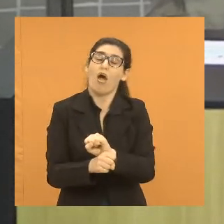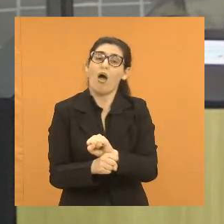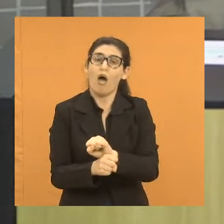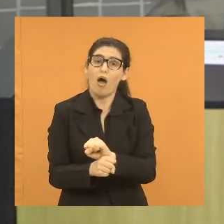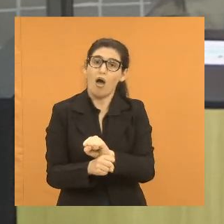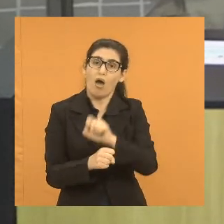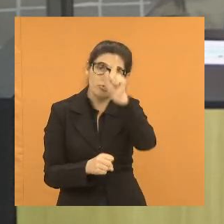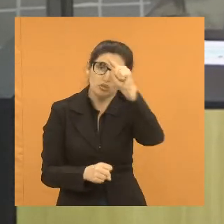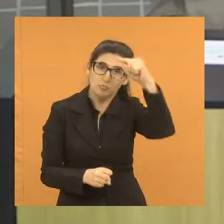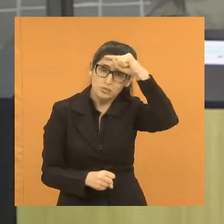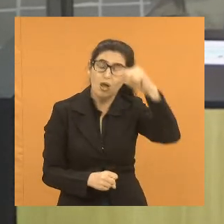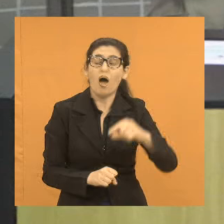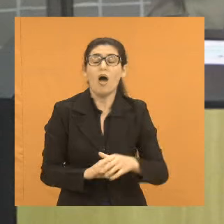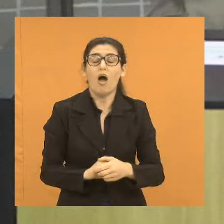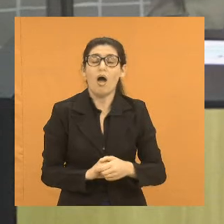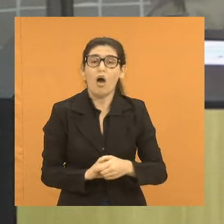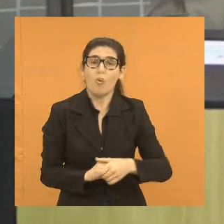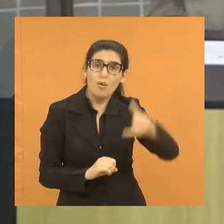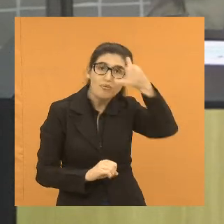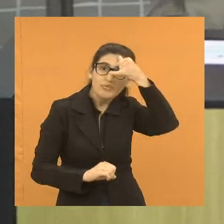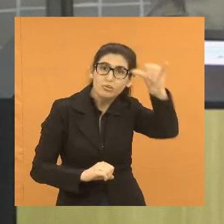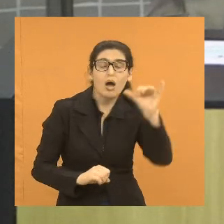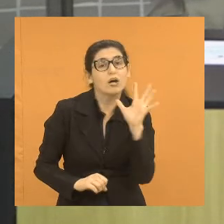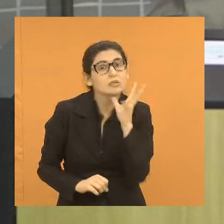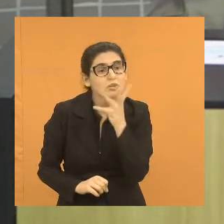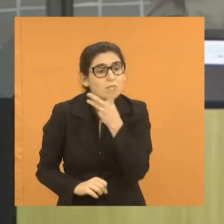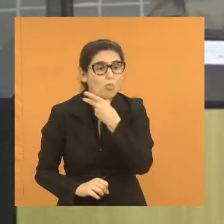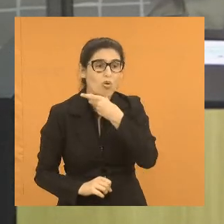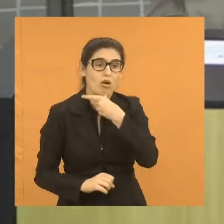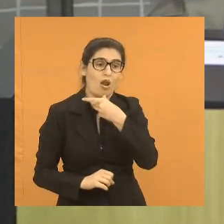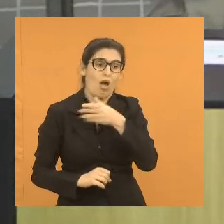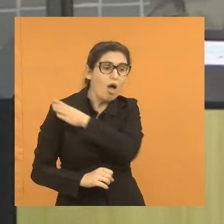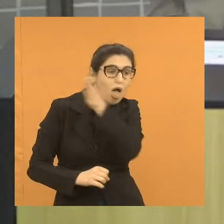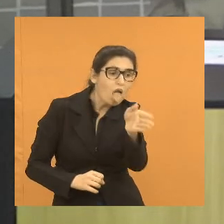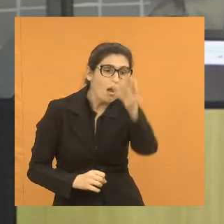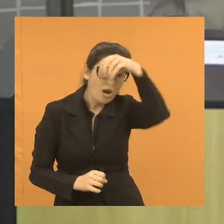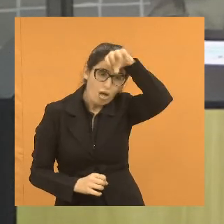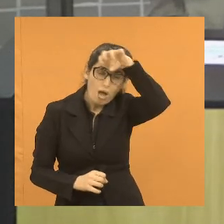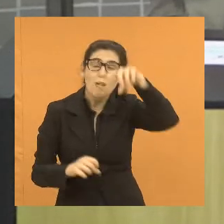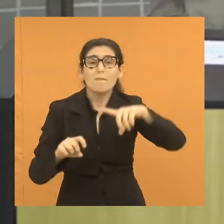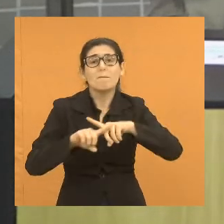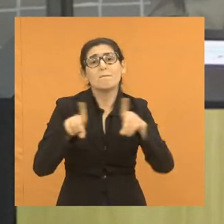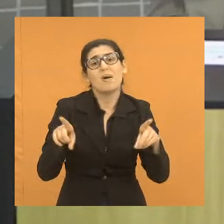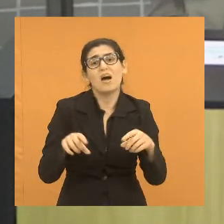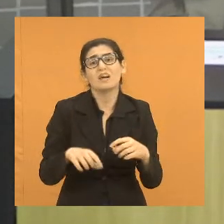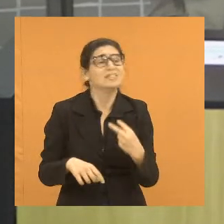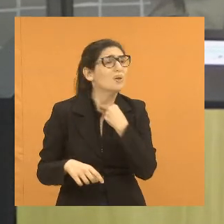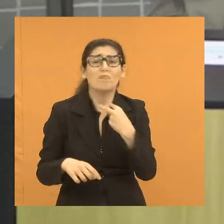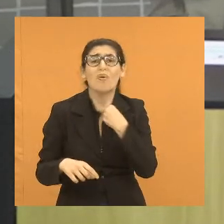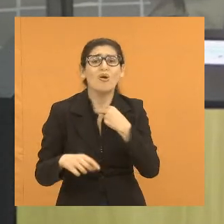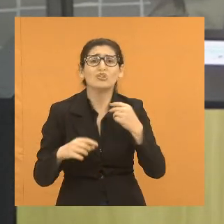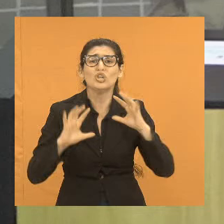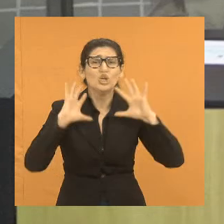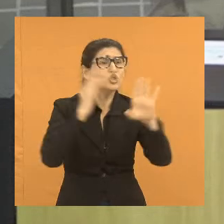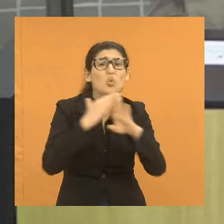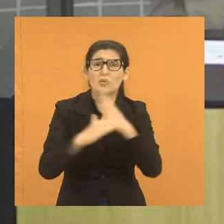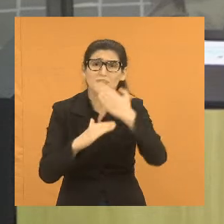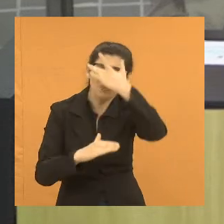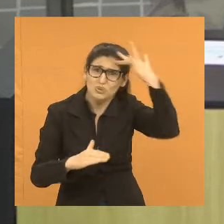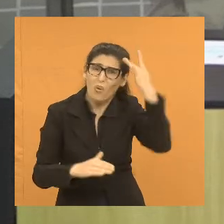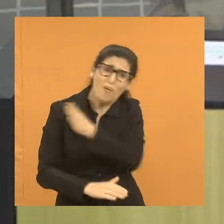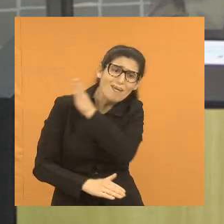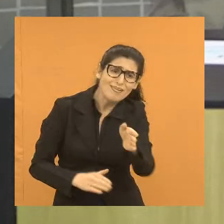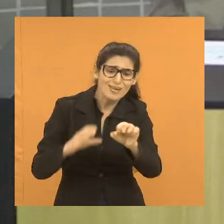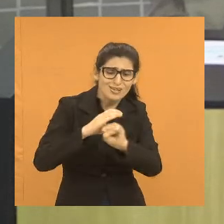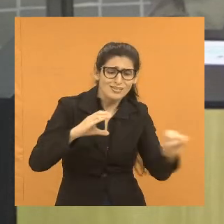espera, otimizar essa transferência. Infelizmente, a gente não pode abrir a porta da Santa Casa para o munícipe chegar. Por quê? Porque